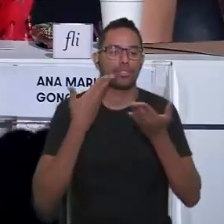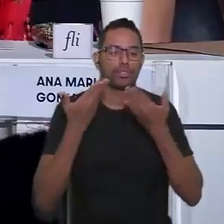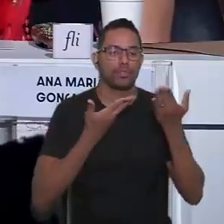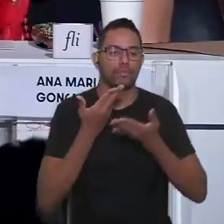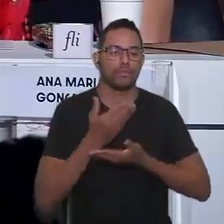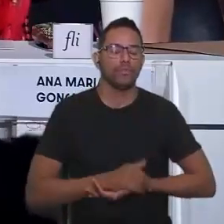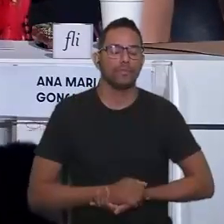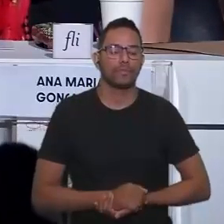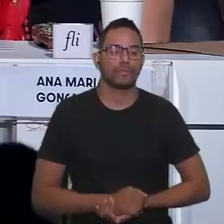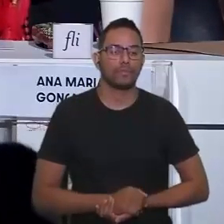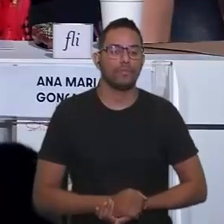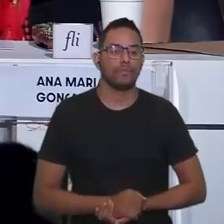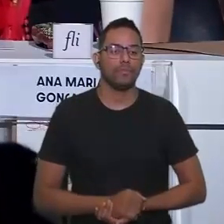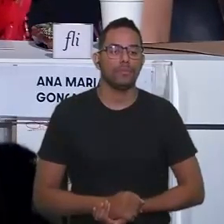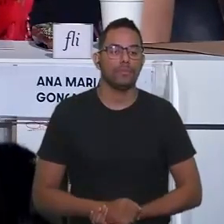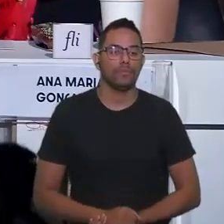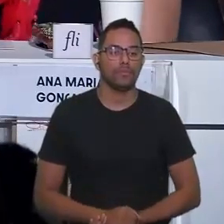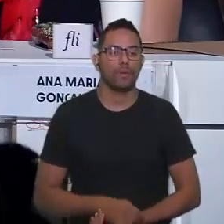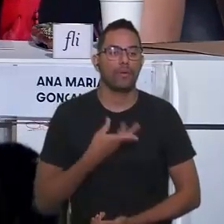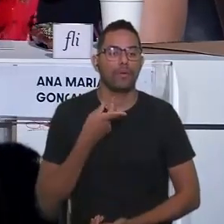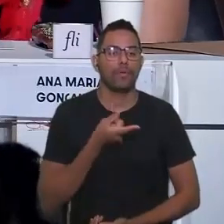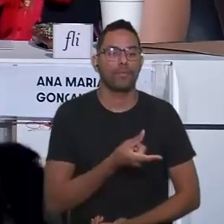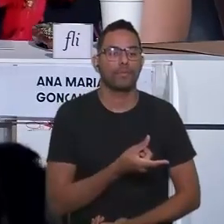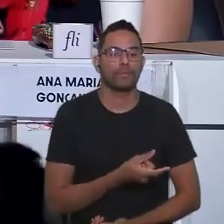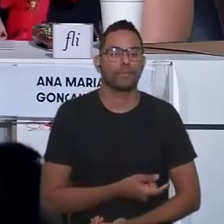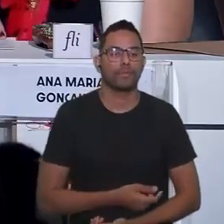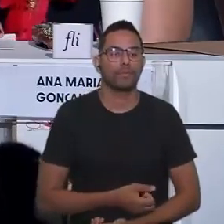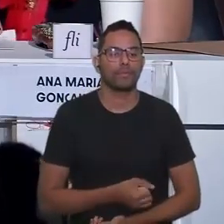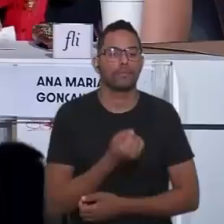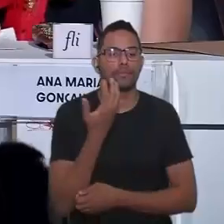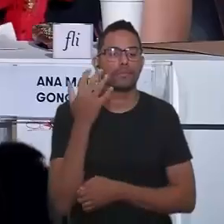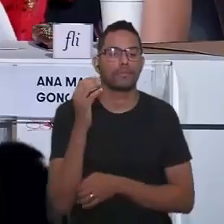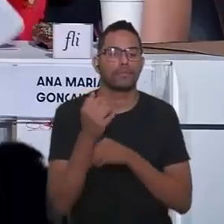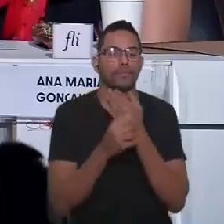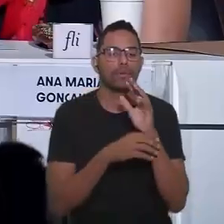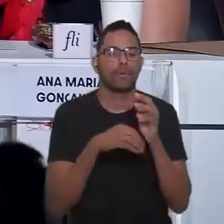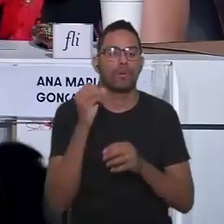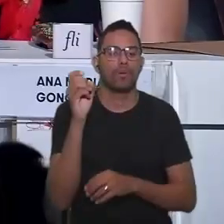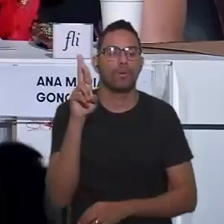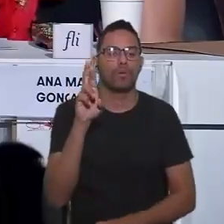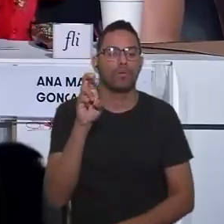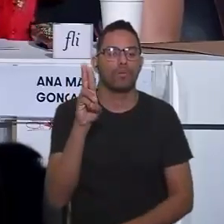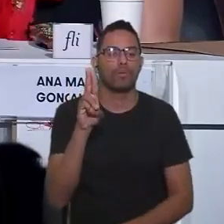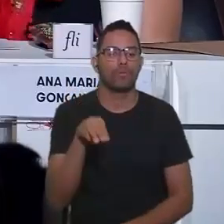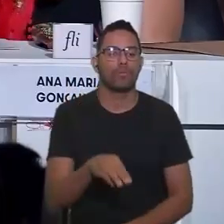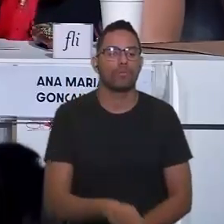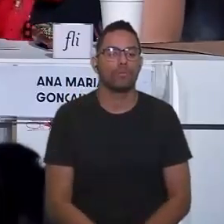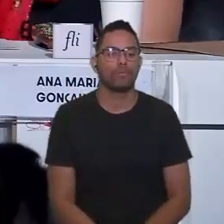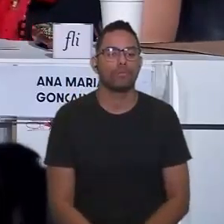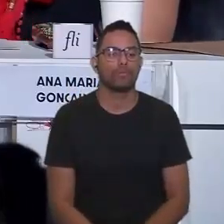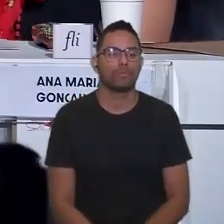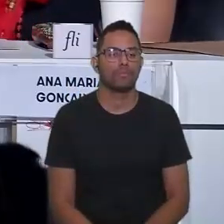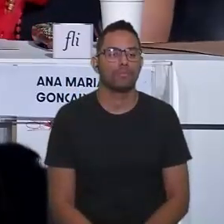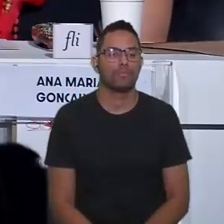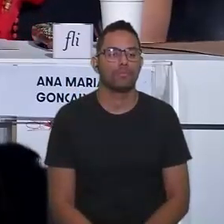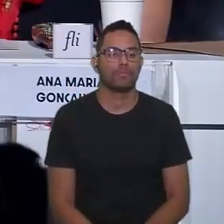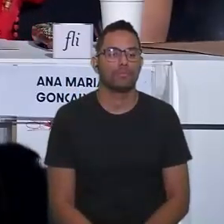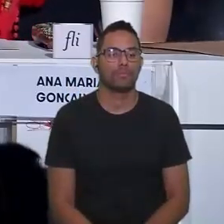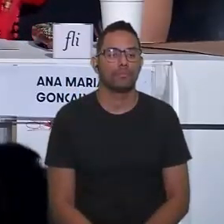e cavalgarei o infinito sobrenatural do Orum. É bonito,